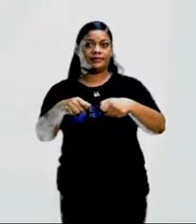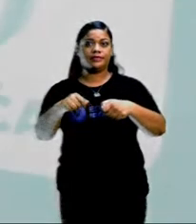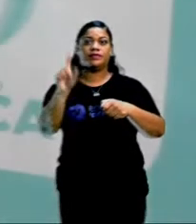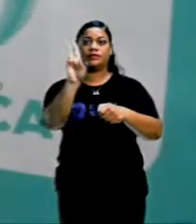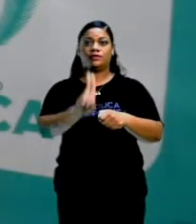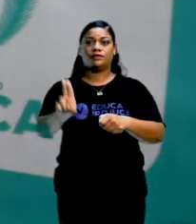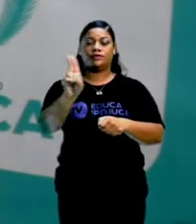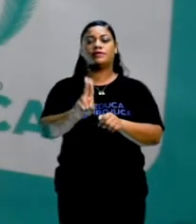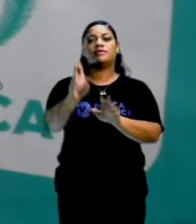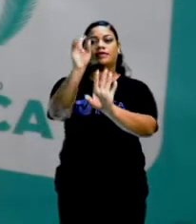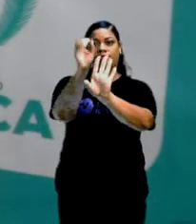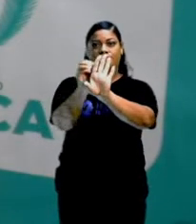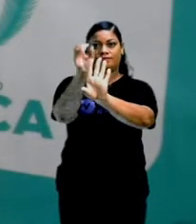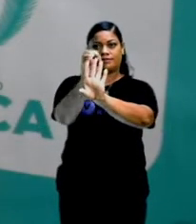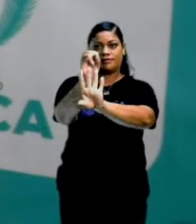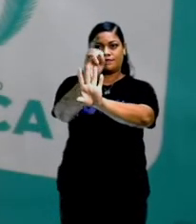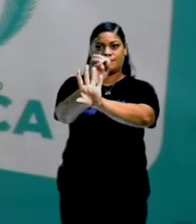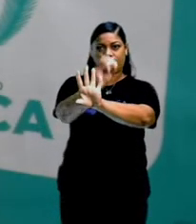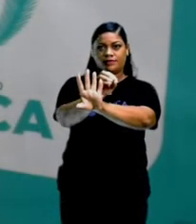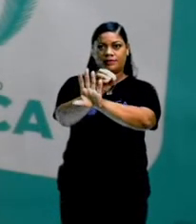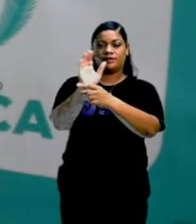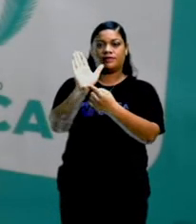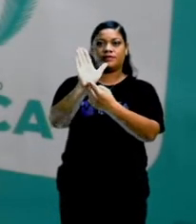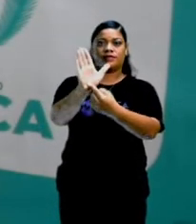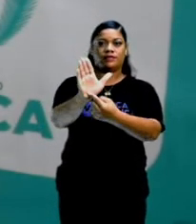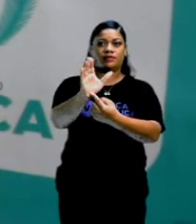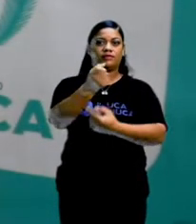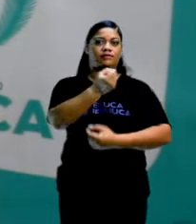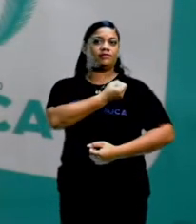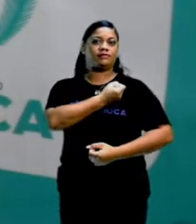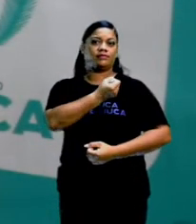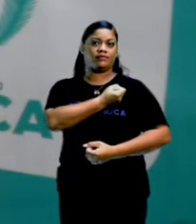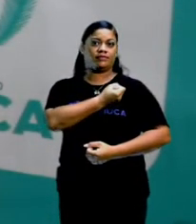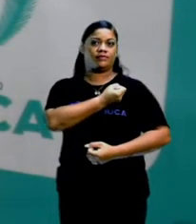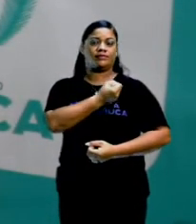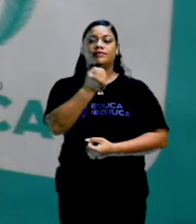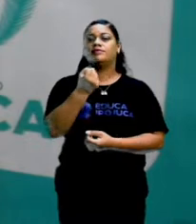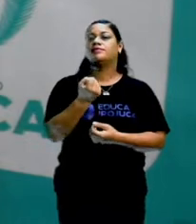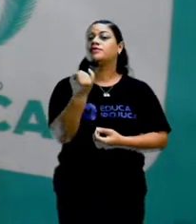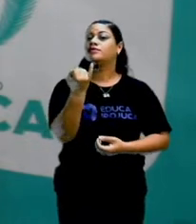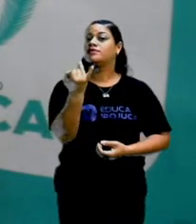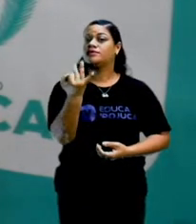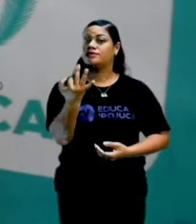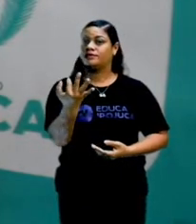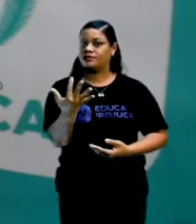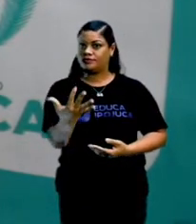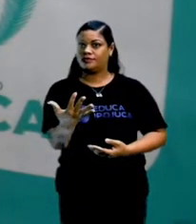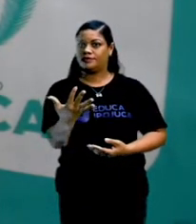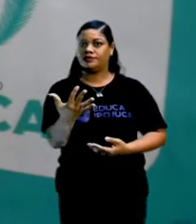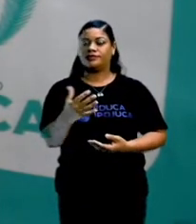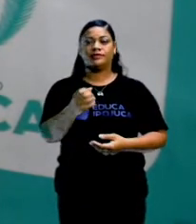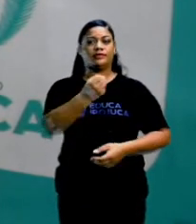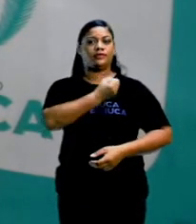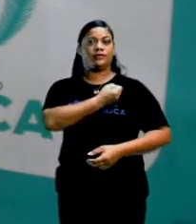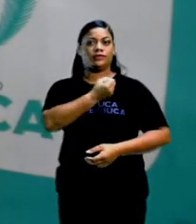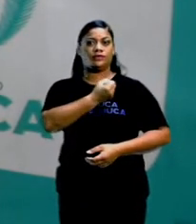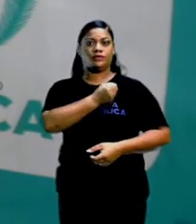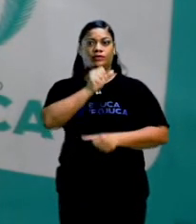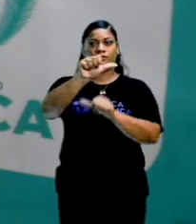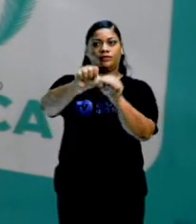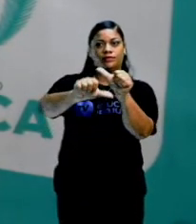ábaco. Por quê? Vai mostrar a posição dos valores. Ou seja, a posição do algarismo no